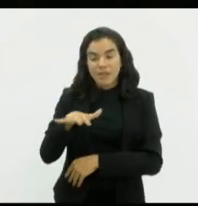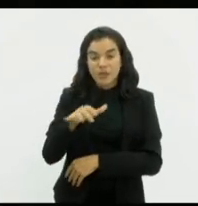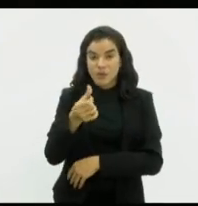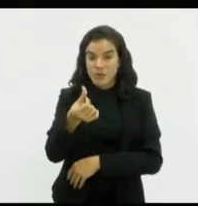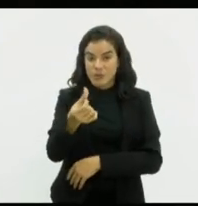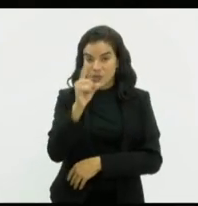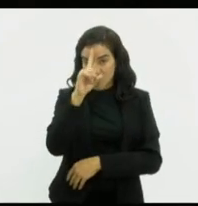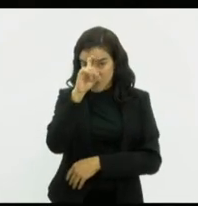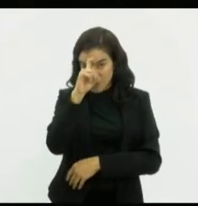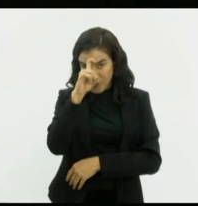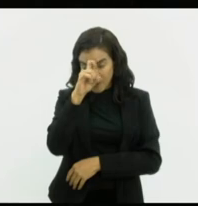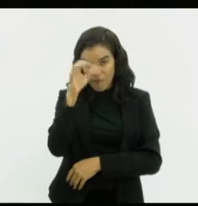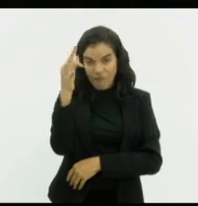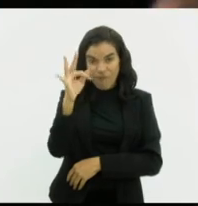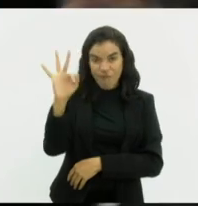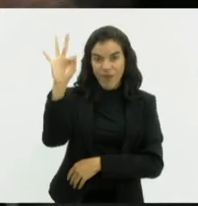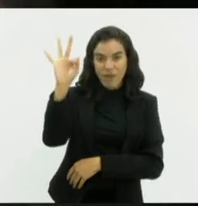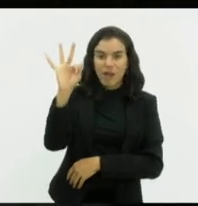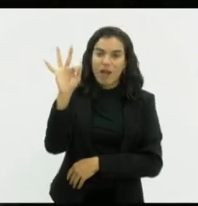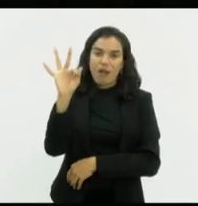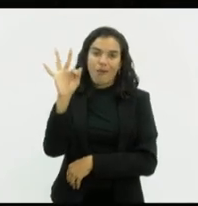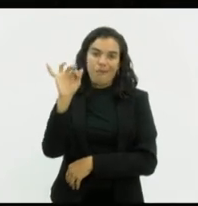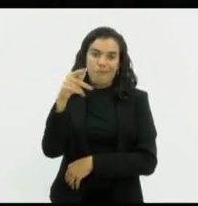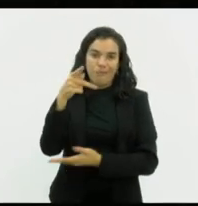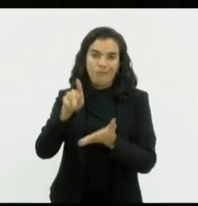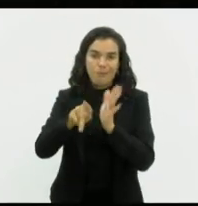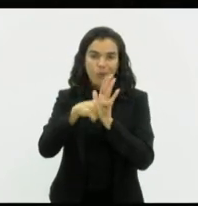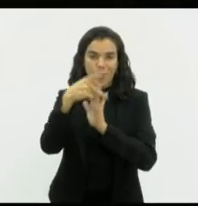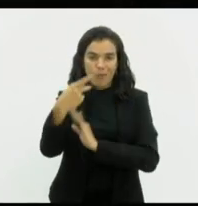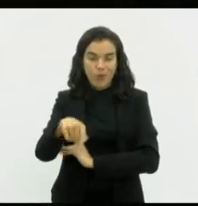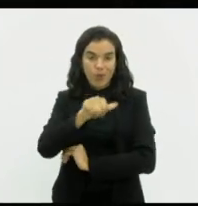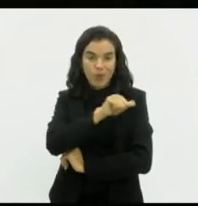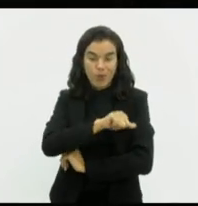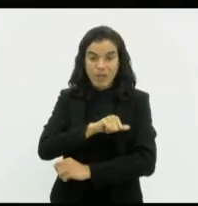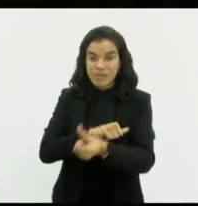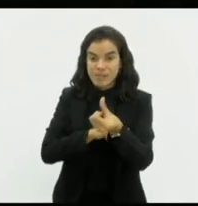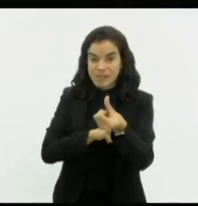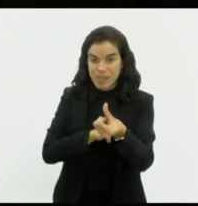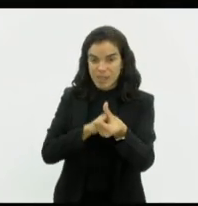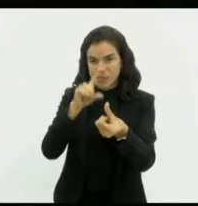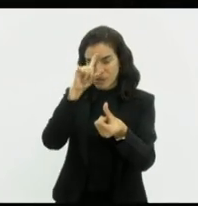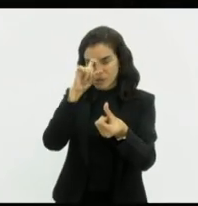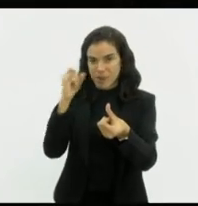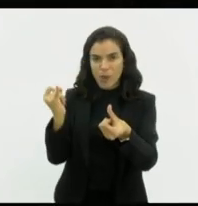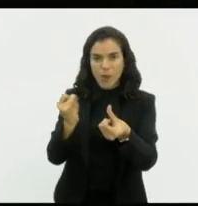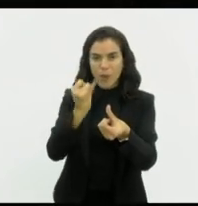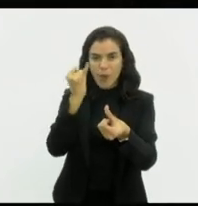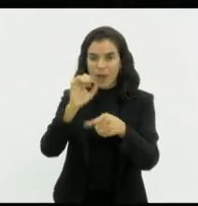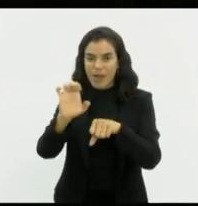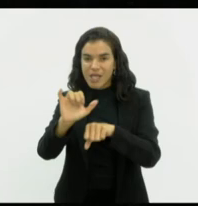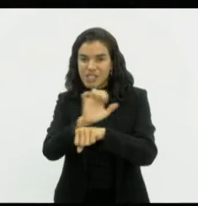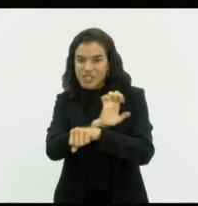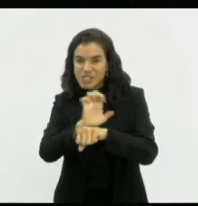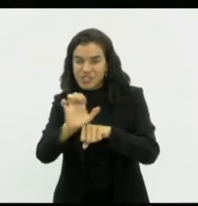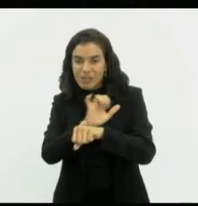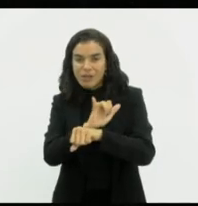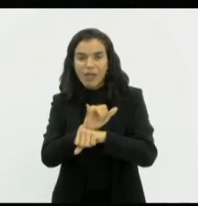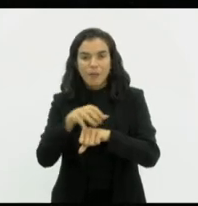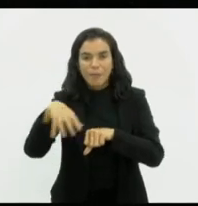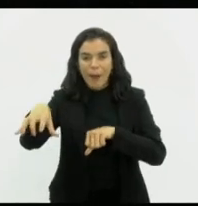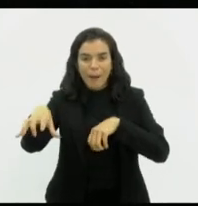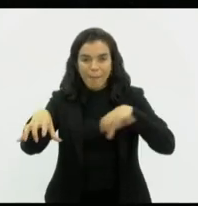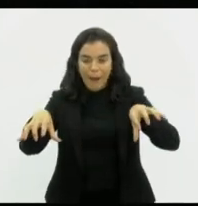hospitais federais aqui no Rio de Janeiro. São 6 hospitais importantes, estrategicamente, né, distribuídos,